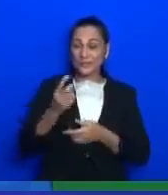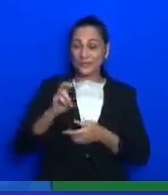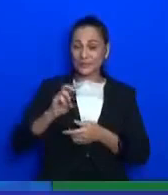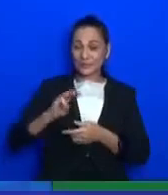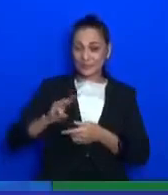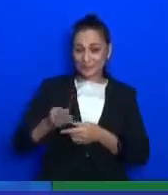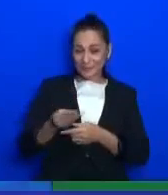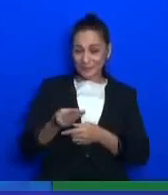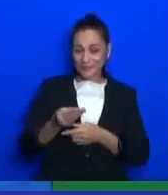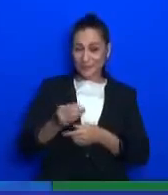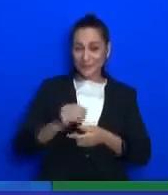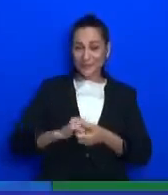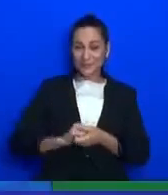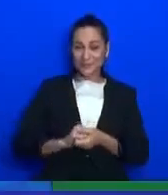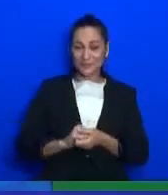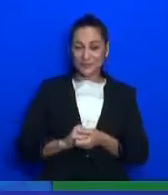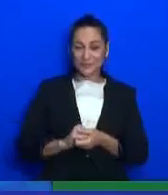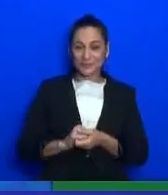hein? Já pensou?